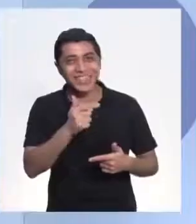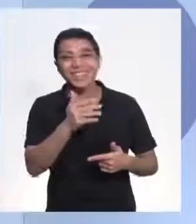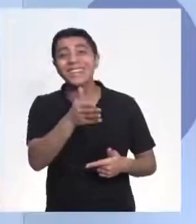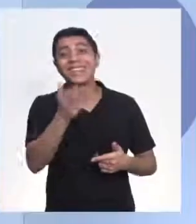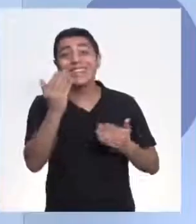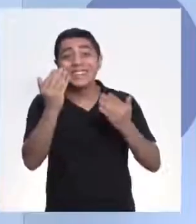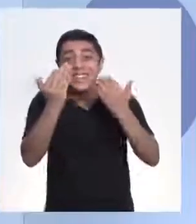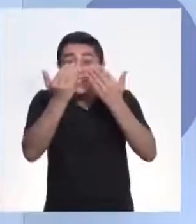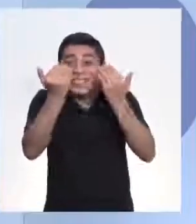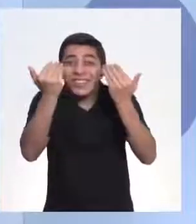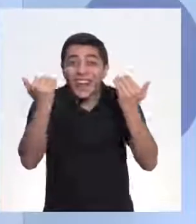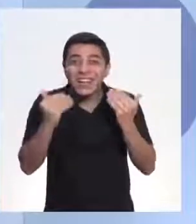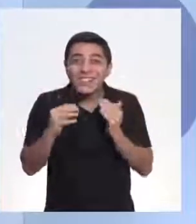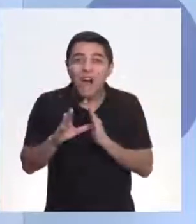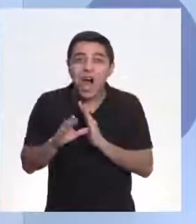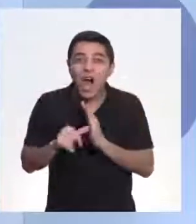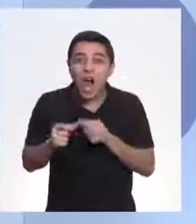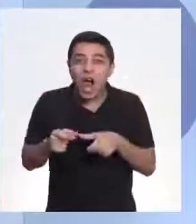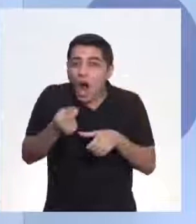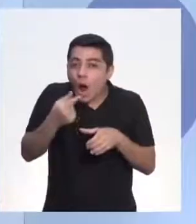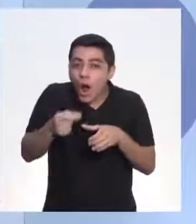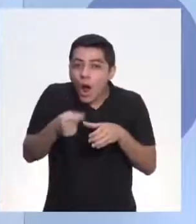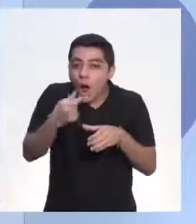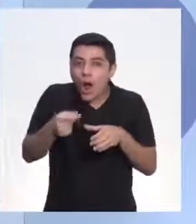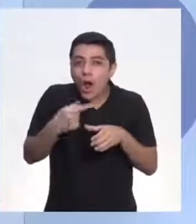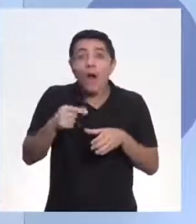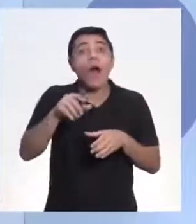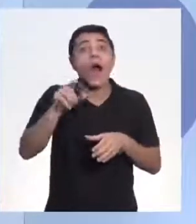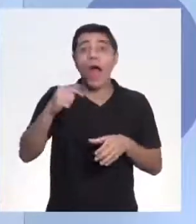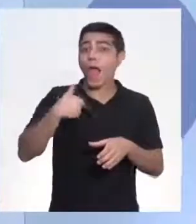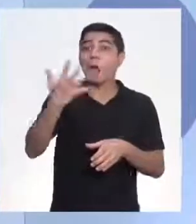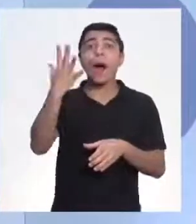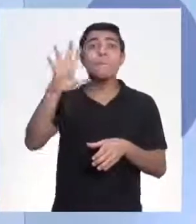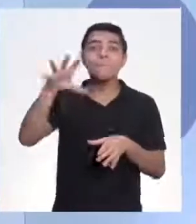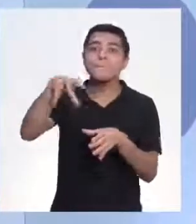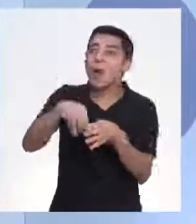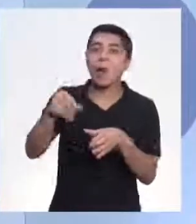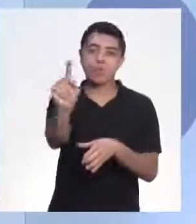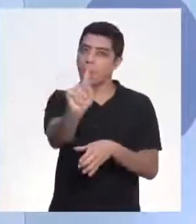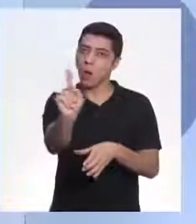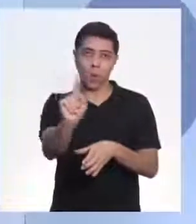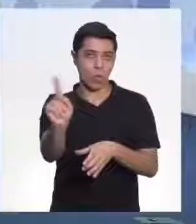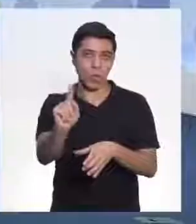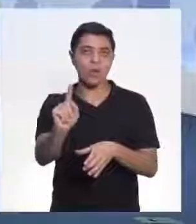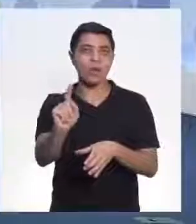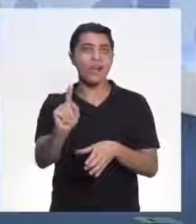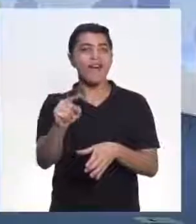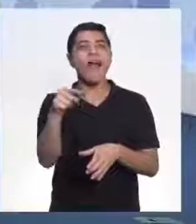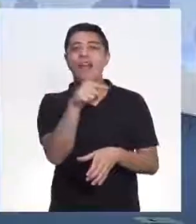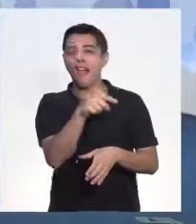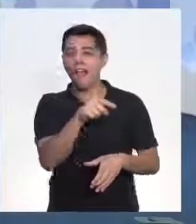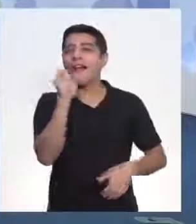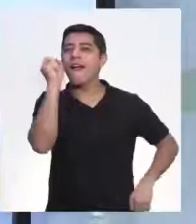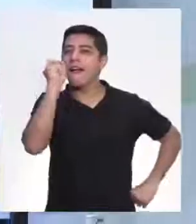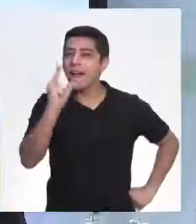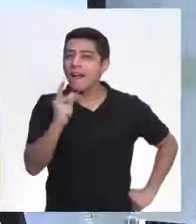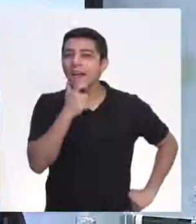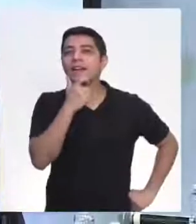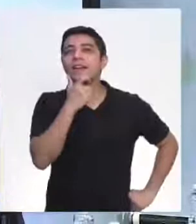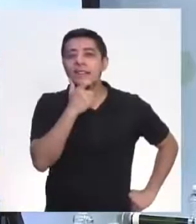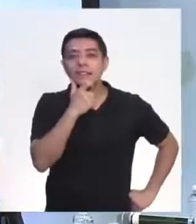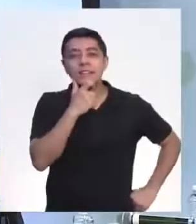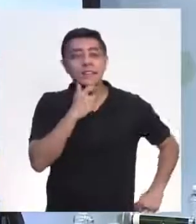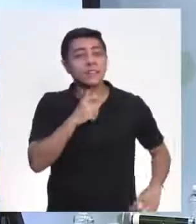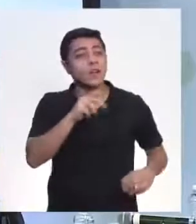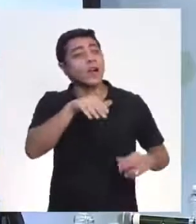está roubando. Olha aquilo. Naquela ali eu não coloquei a mão, certo? Por isso que ele está fazendo isso, esse sem graça. Jonas, você vai